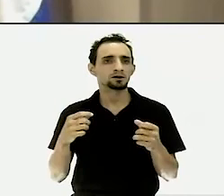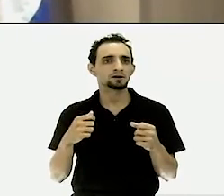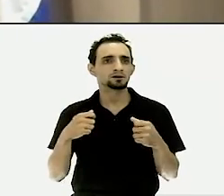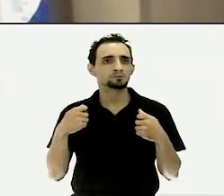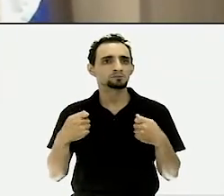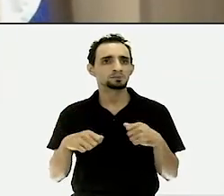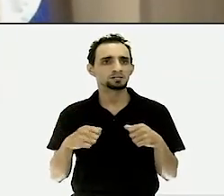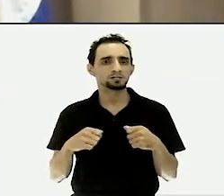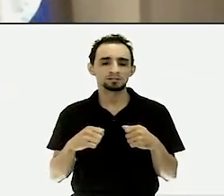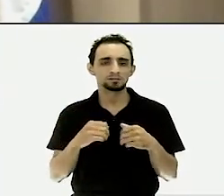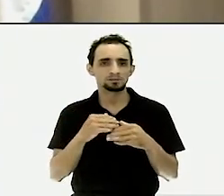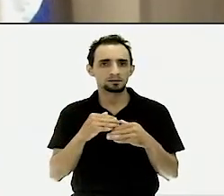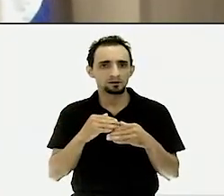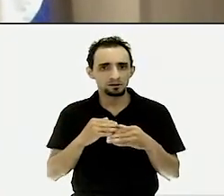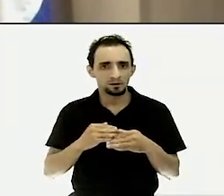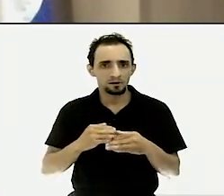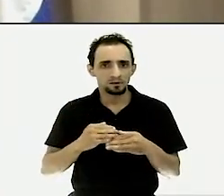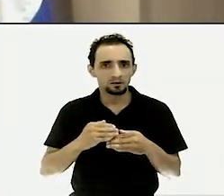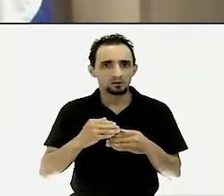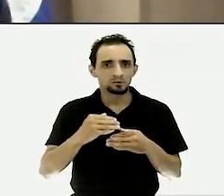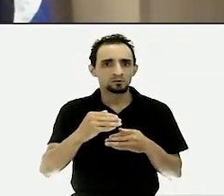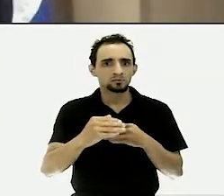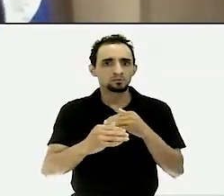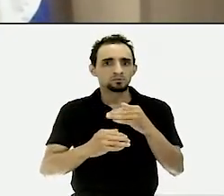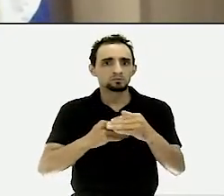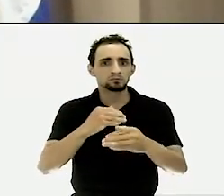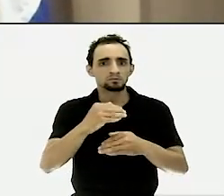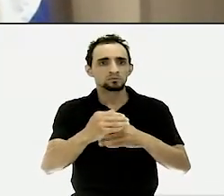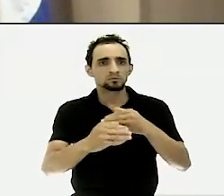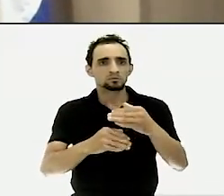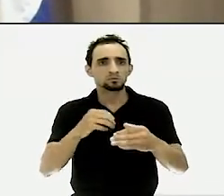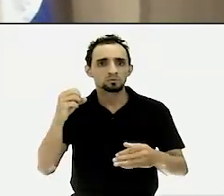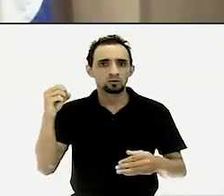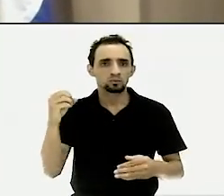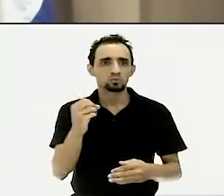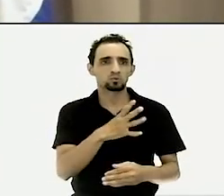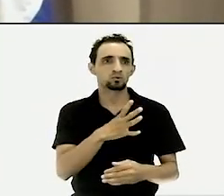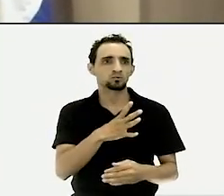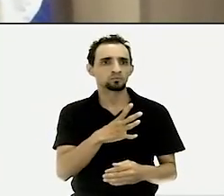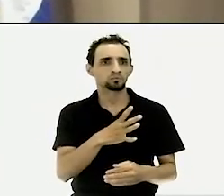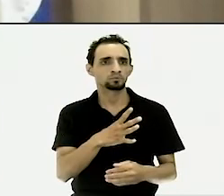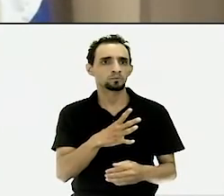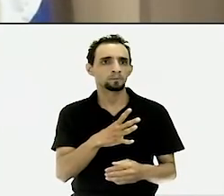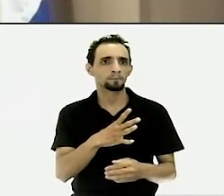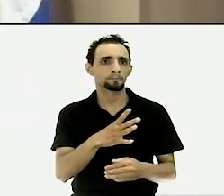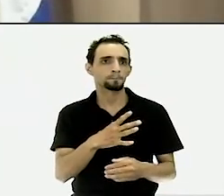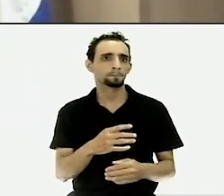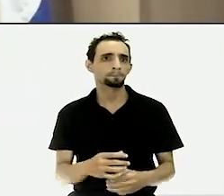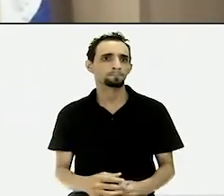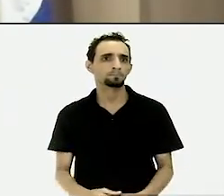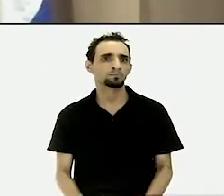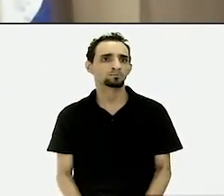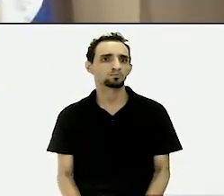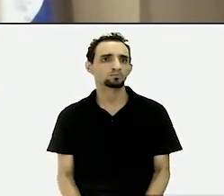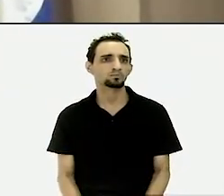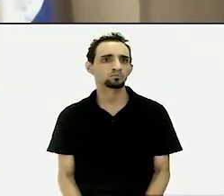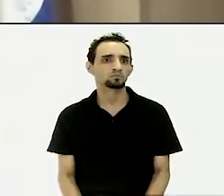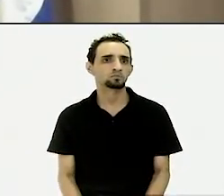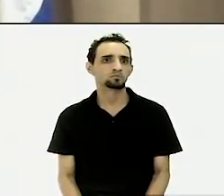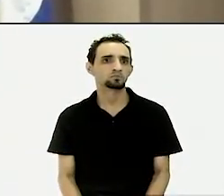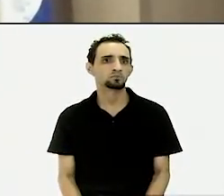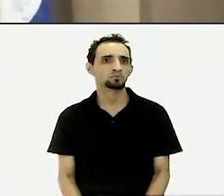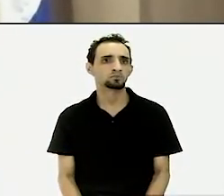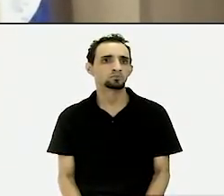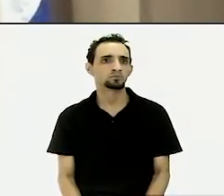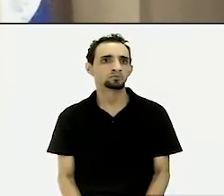ser rápidos. Então, se Deus quiser, com a tomografia agora a serviço do município, ultrassom a serviço do município,